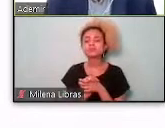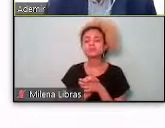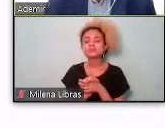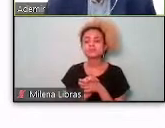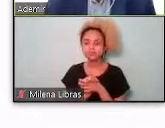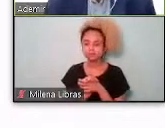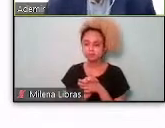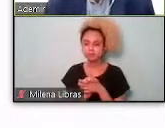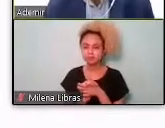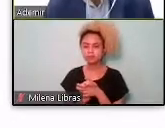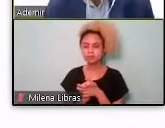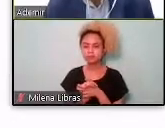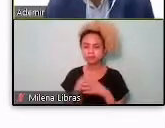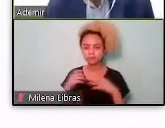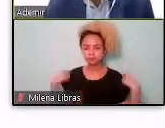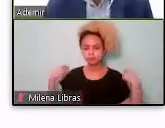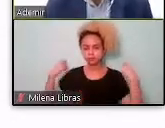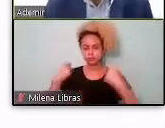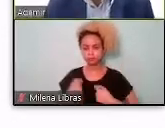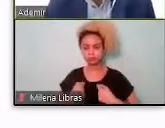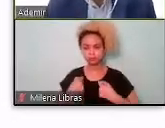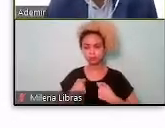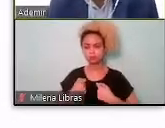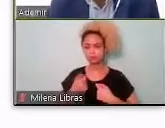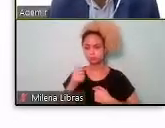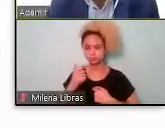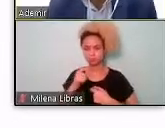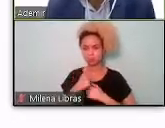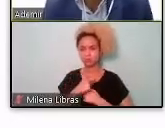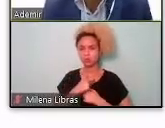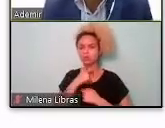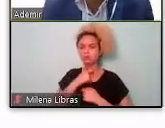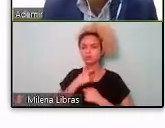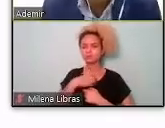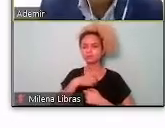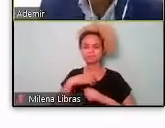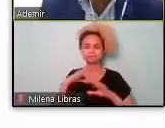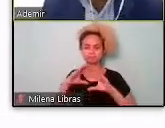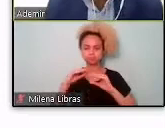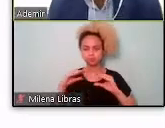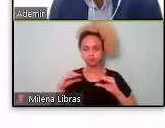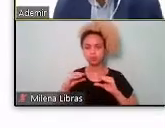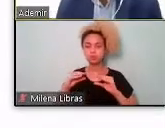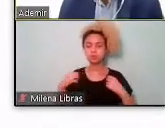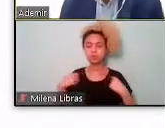Estou com paletó, hoje sem gravata, fica mais à vontade, com camisa azul e branca.